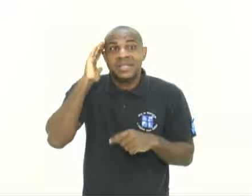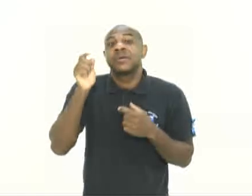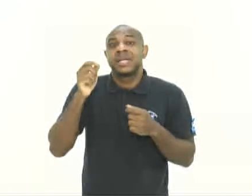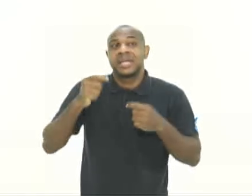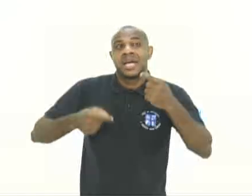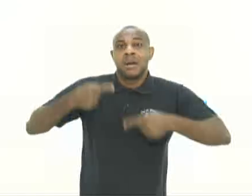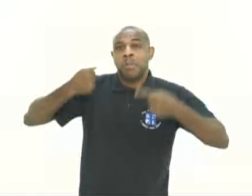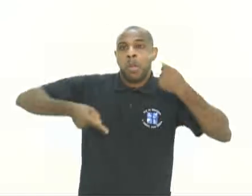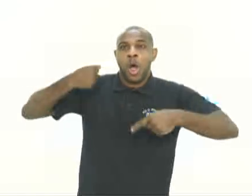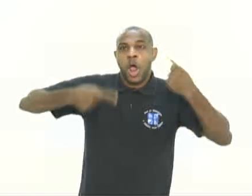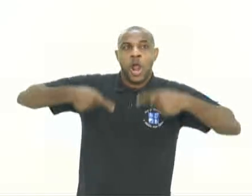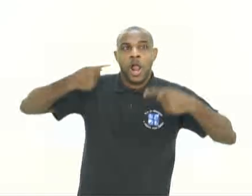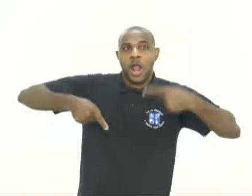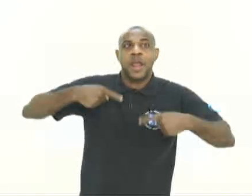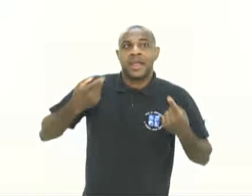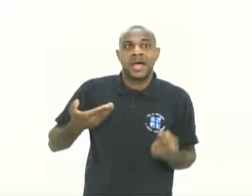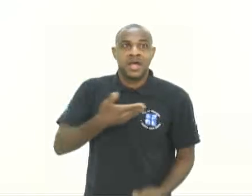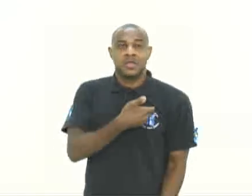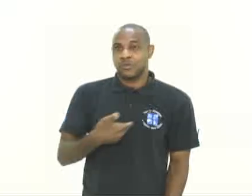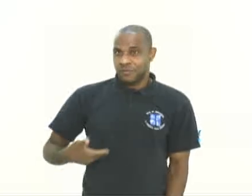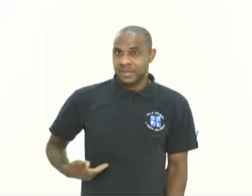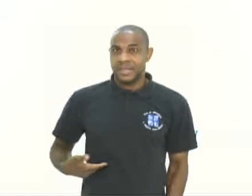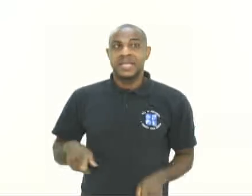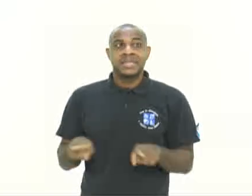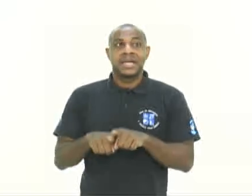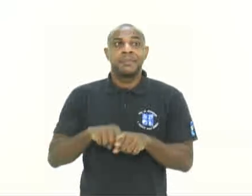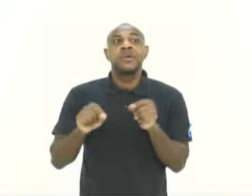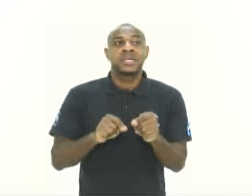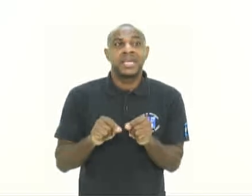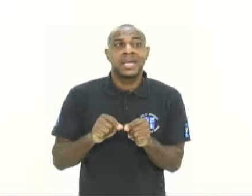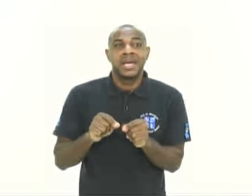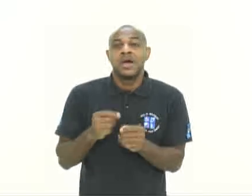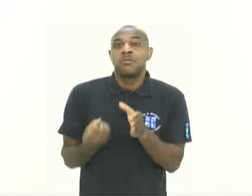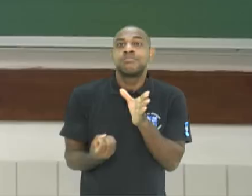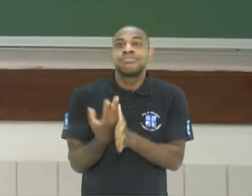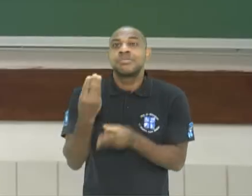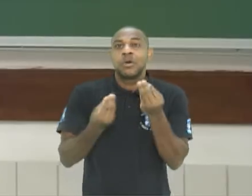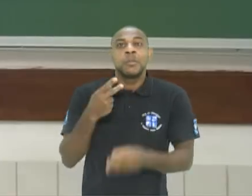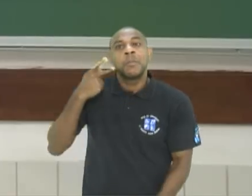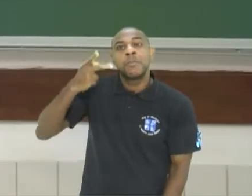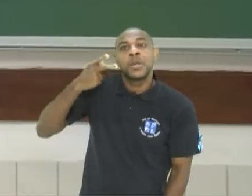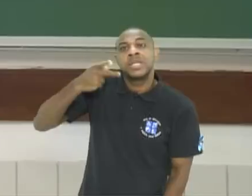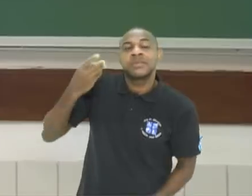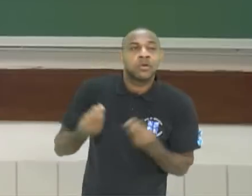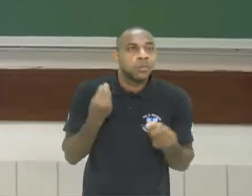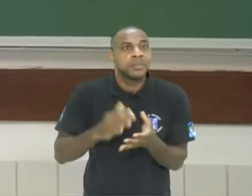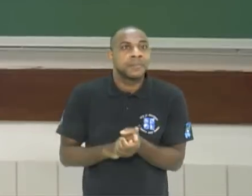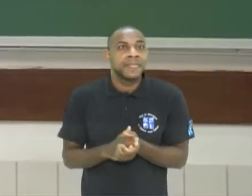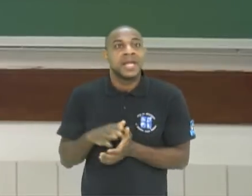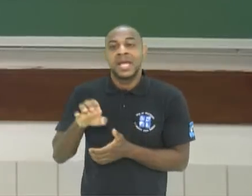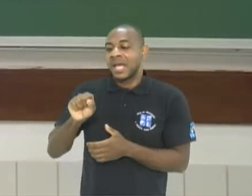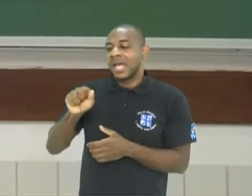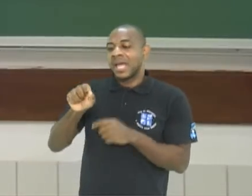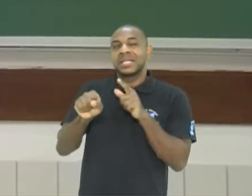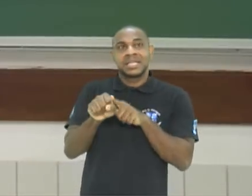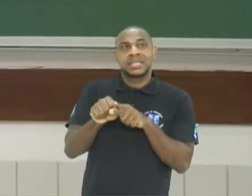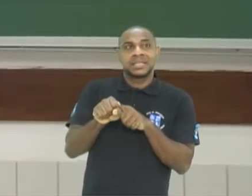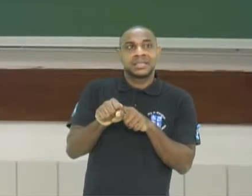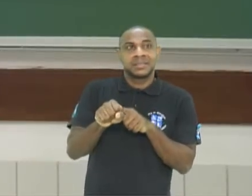e o funcionamento do sistema político. Então, são dessas competências. Quais competências, professor? Não entendi